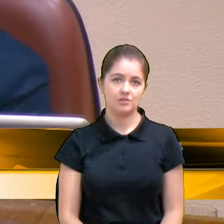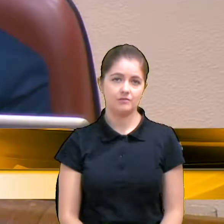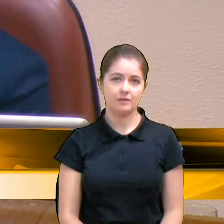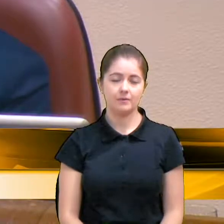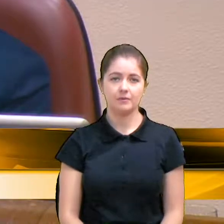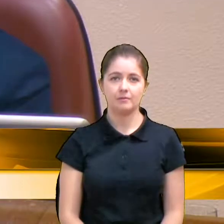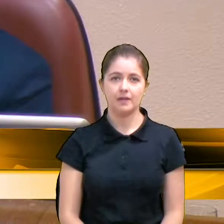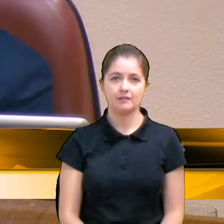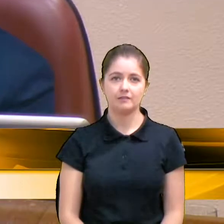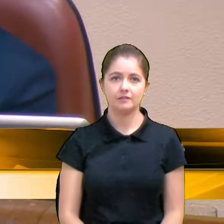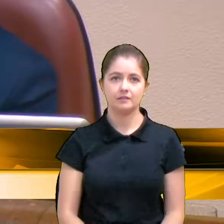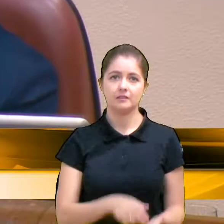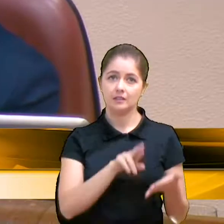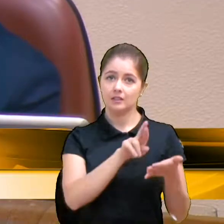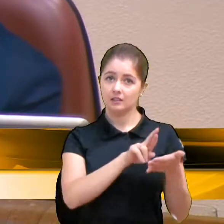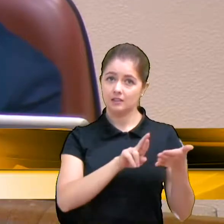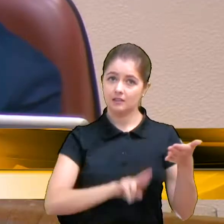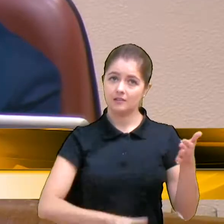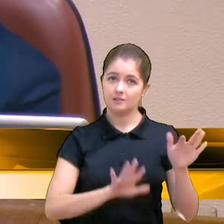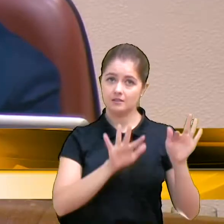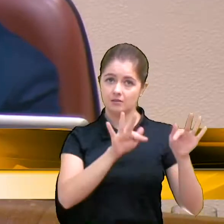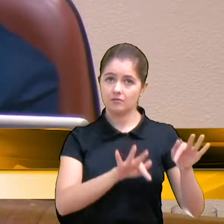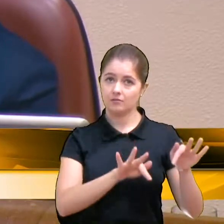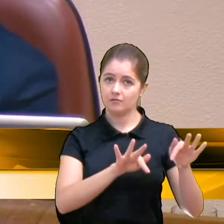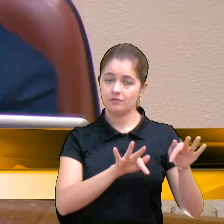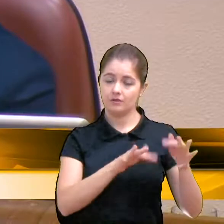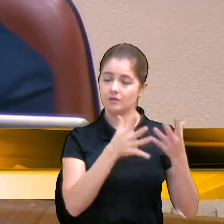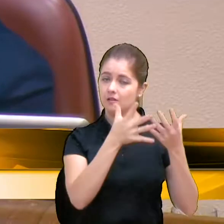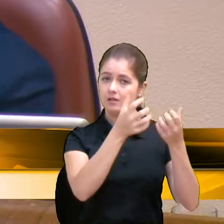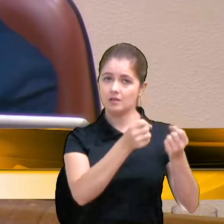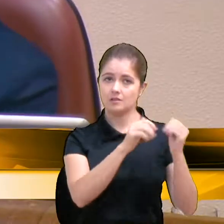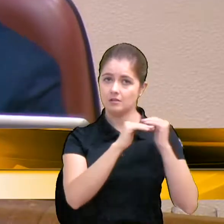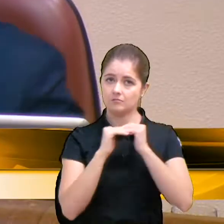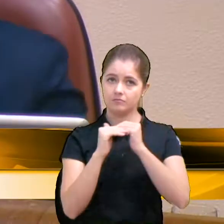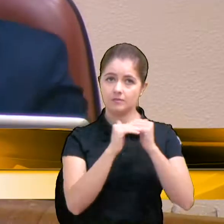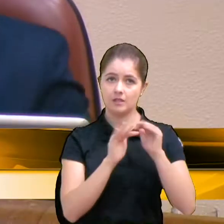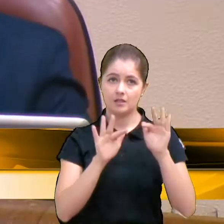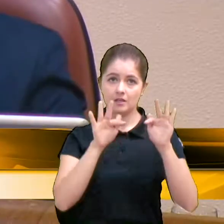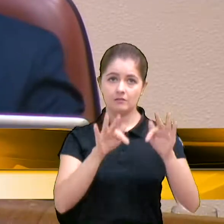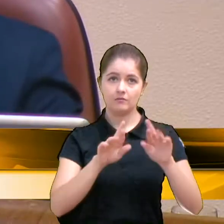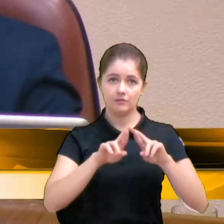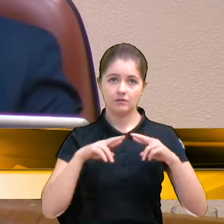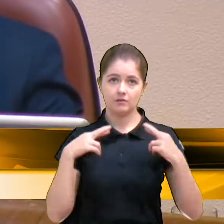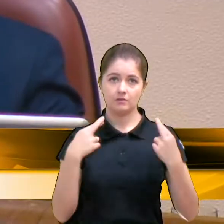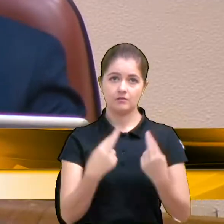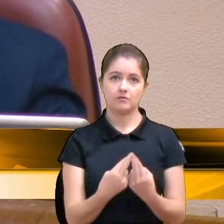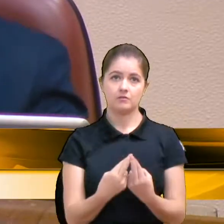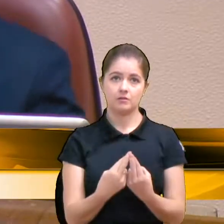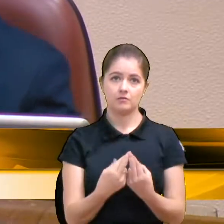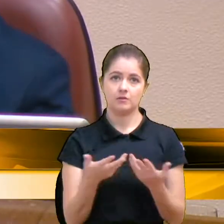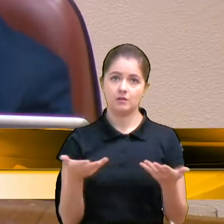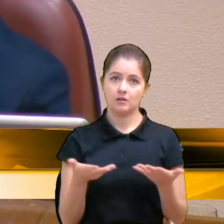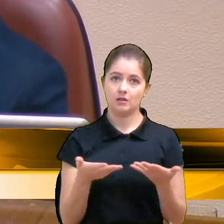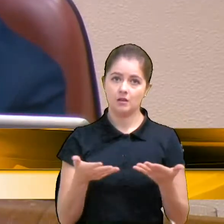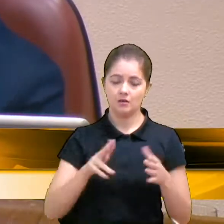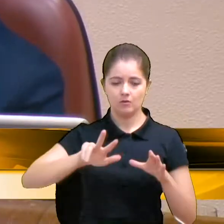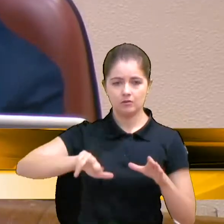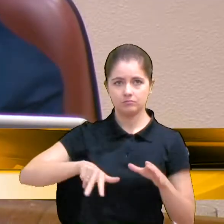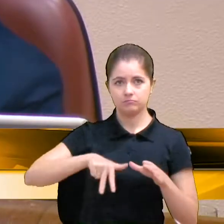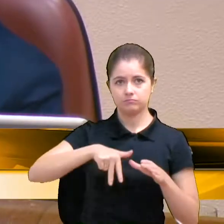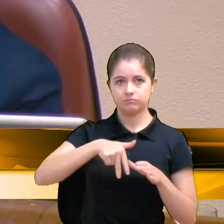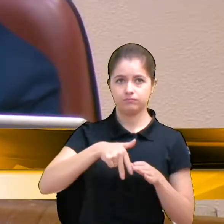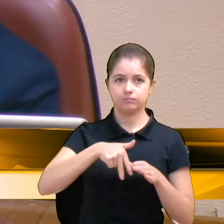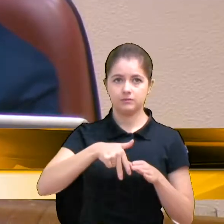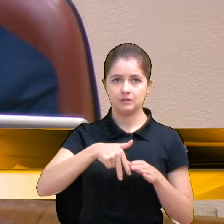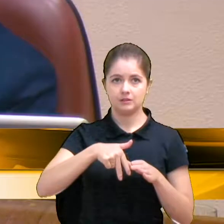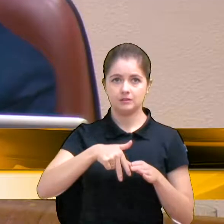Parecer em redação final foi aprovado por unanimidade. Está encerrada a ordem do dia. Passemos ao espaço do pequeno expediente. Primeira